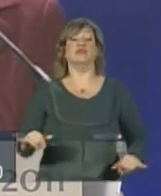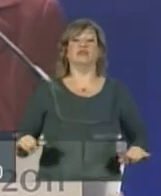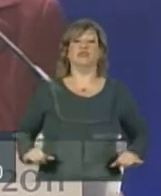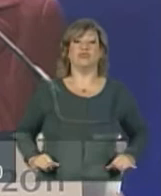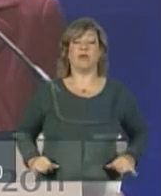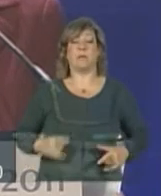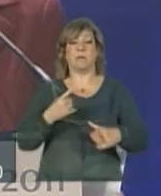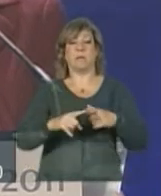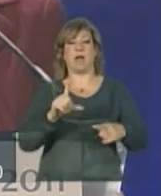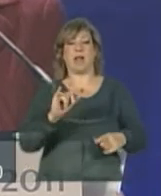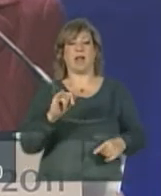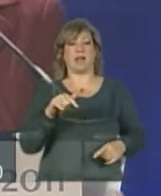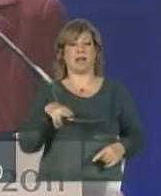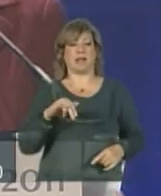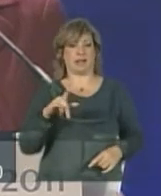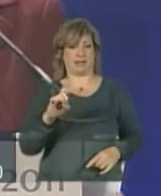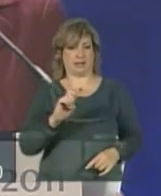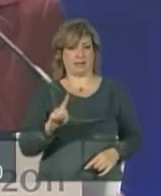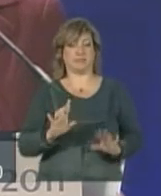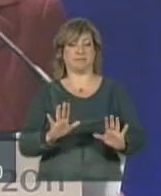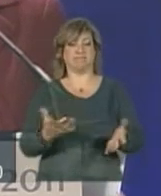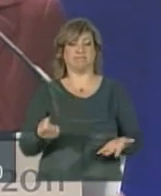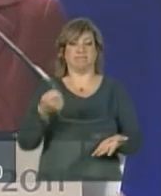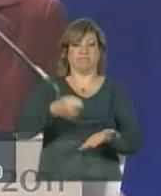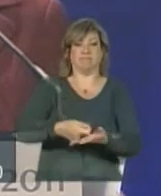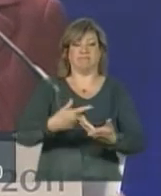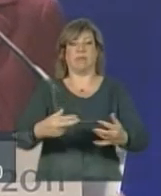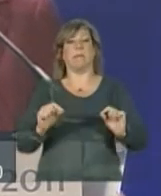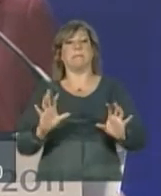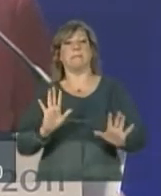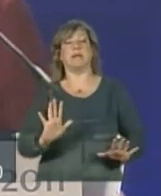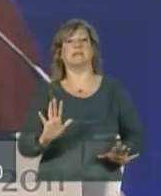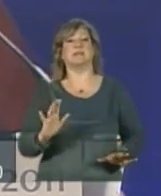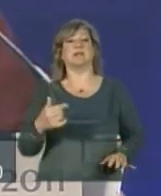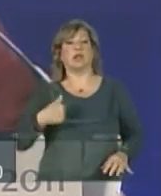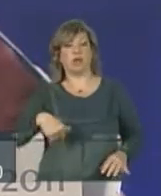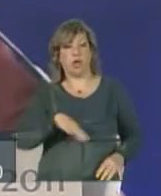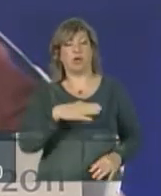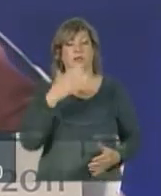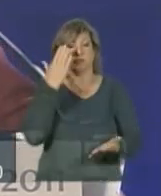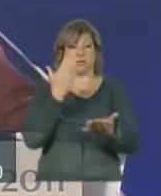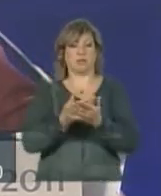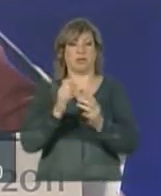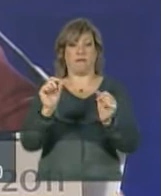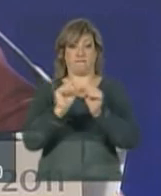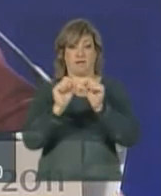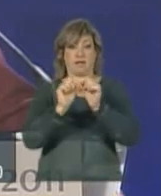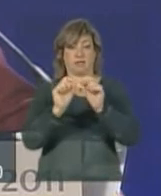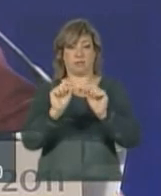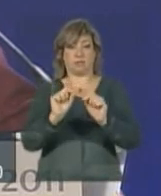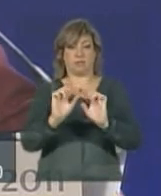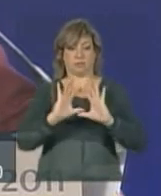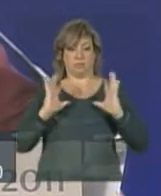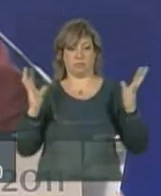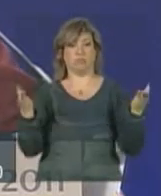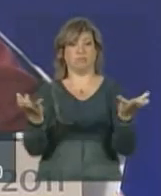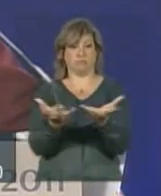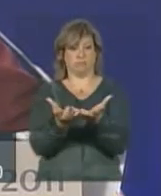de liquidez. Então, nós consideramos que, de fato, a construção de uma barreira de